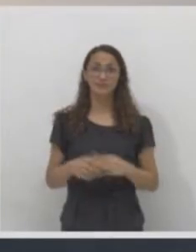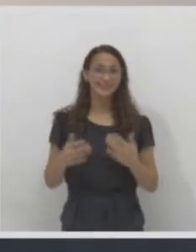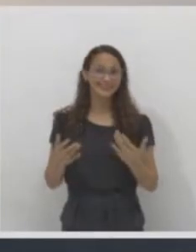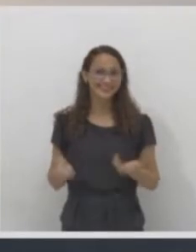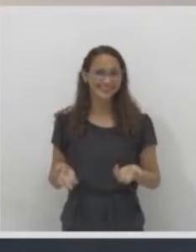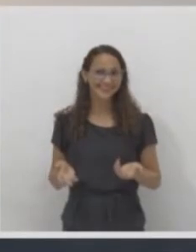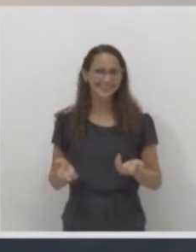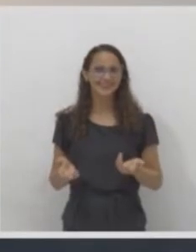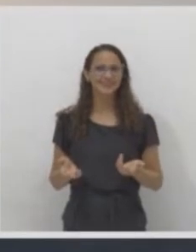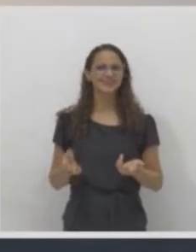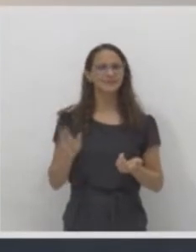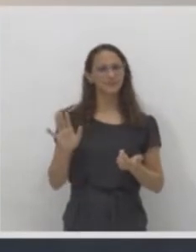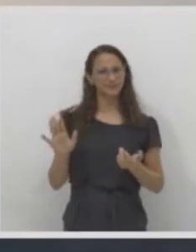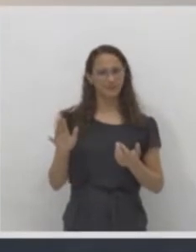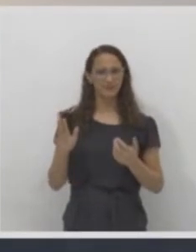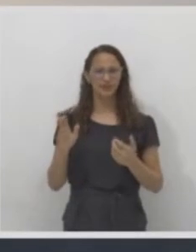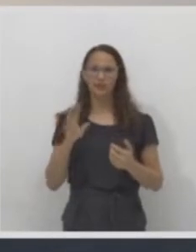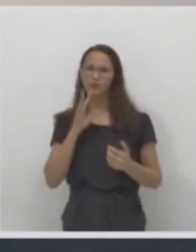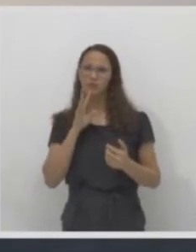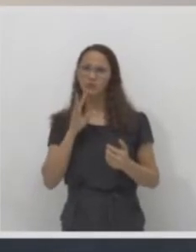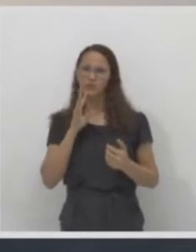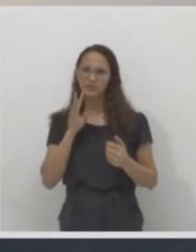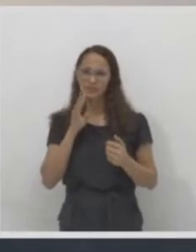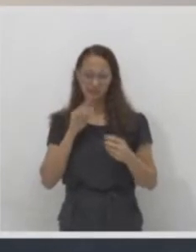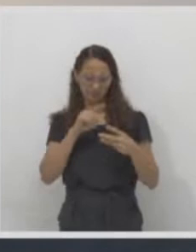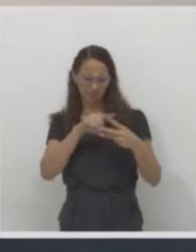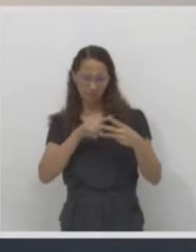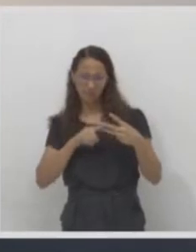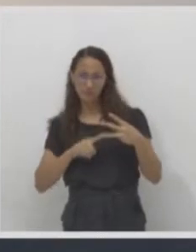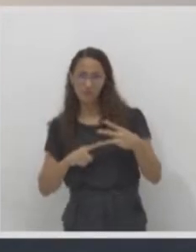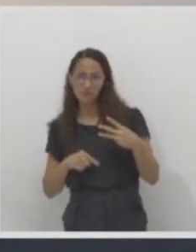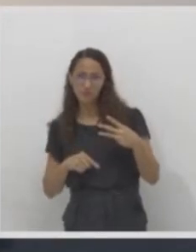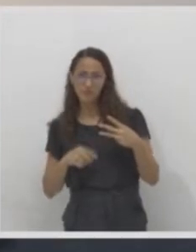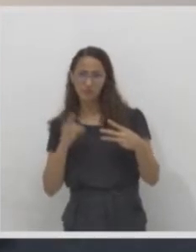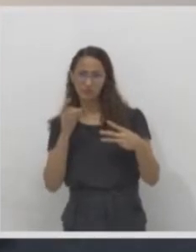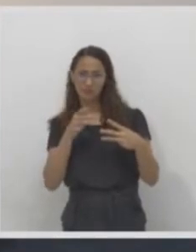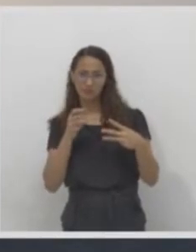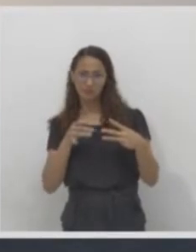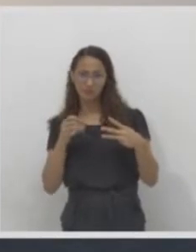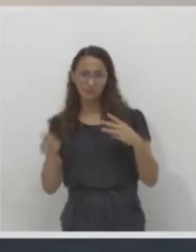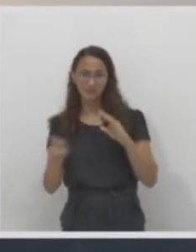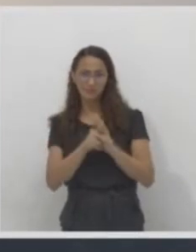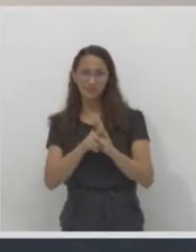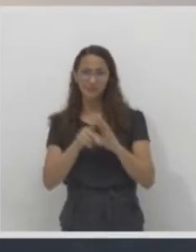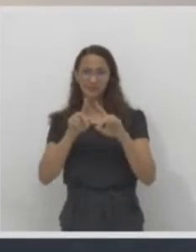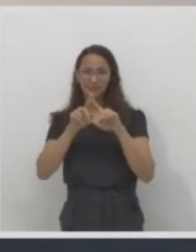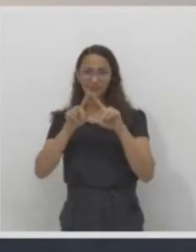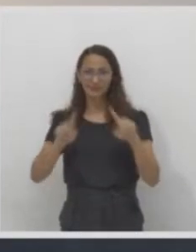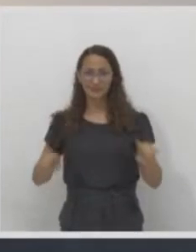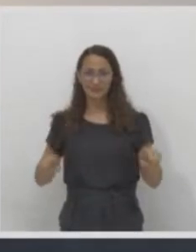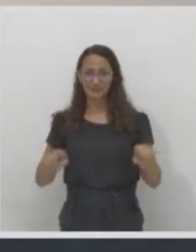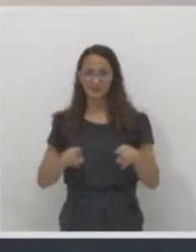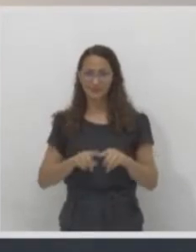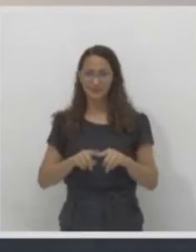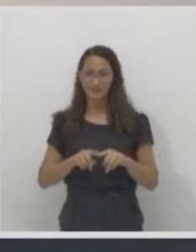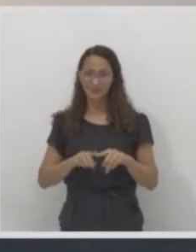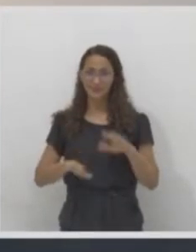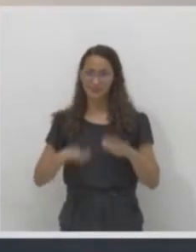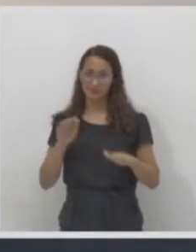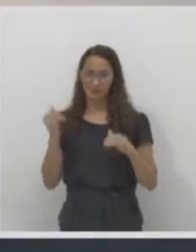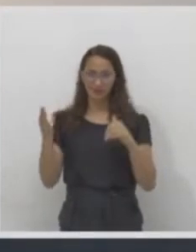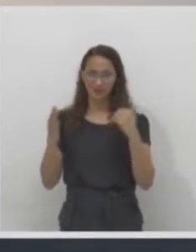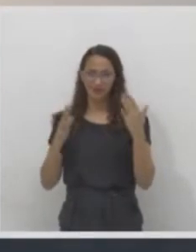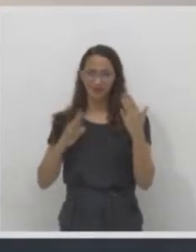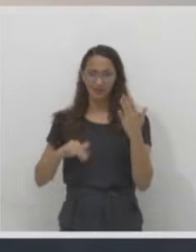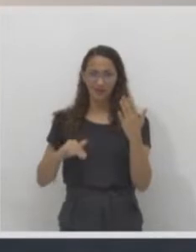Então, antes de nós conhecermos detalhadamente cada tipo de triângulo em relação aos lados, eu preciso